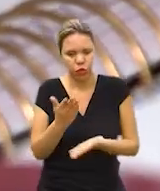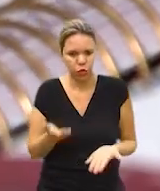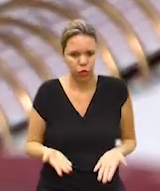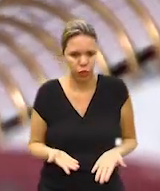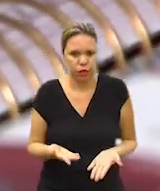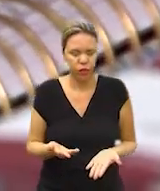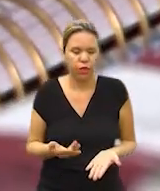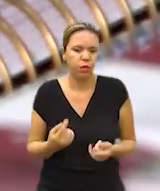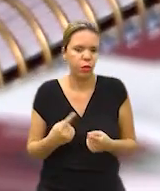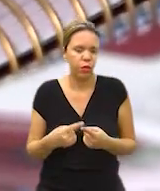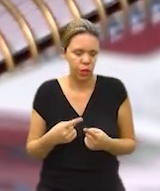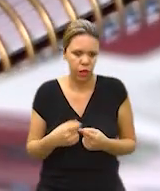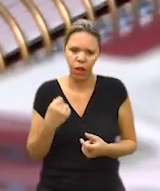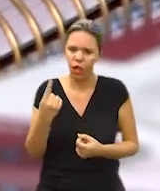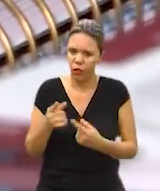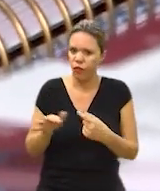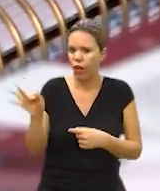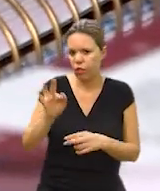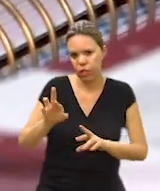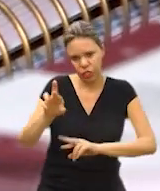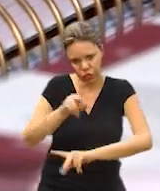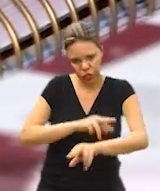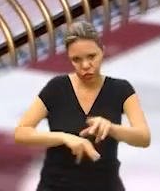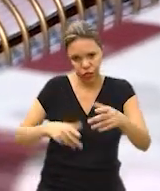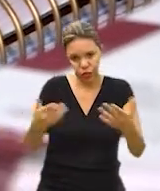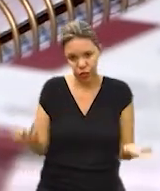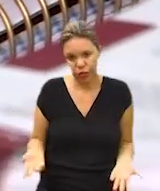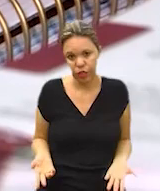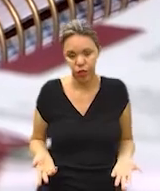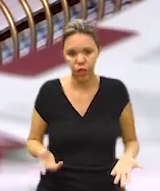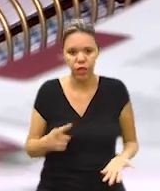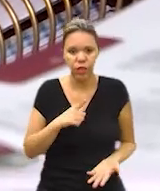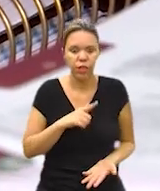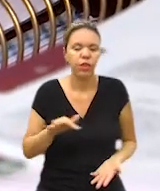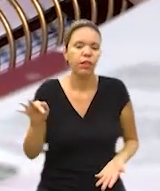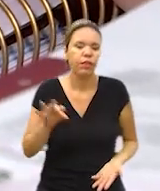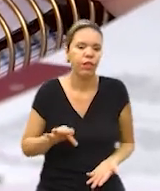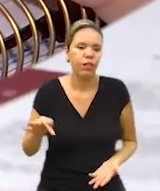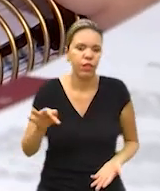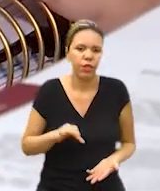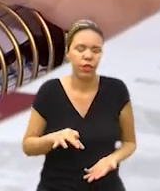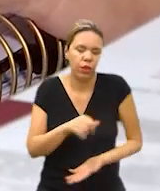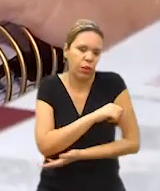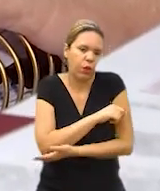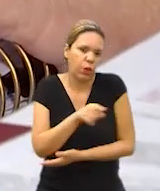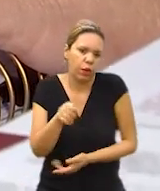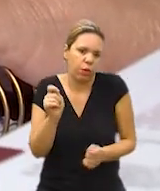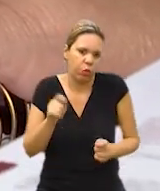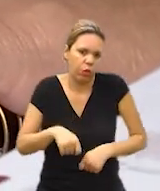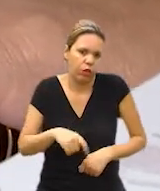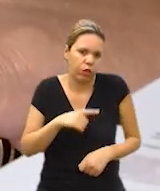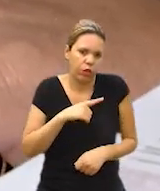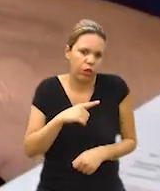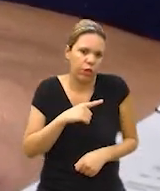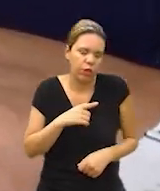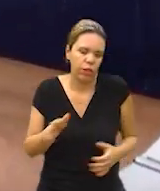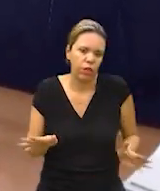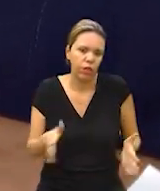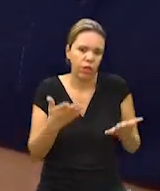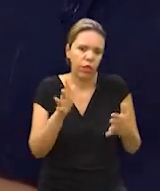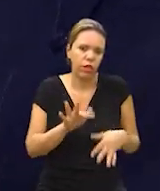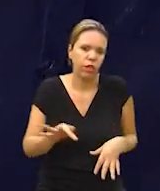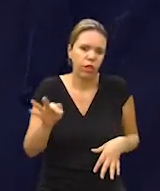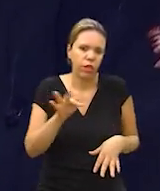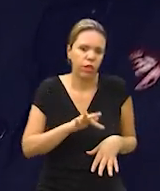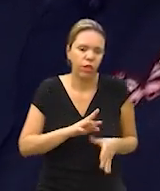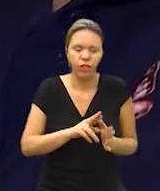Porque existem faculdades de todos os tipos, né? Existem faculdades e o aluno pode ter levado a